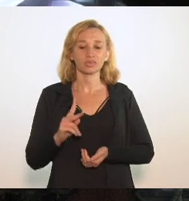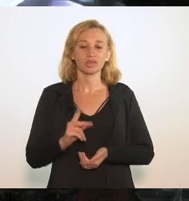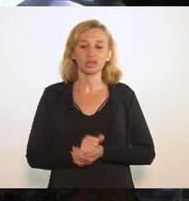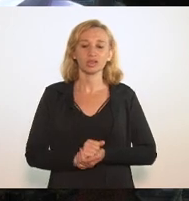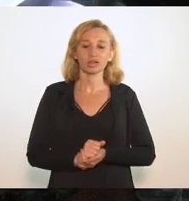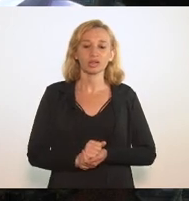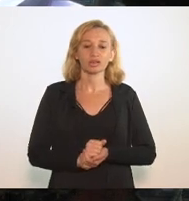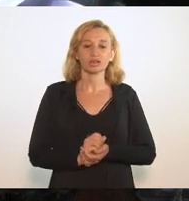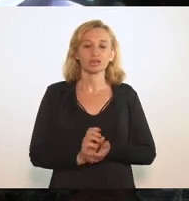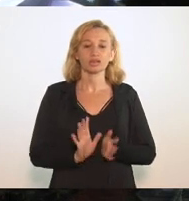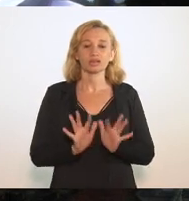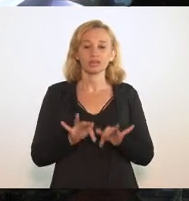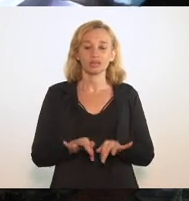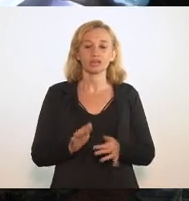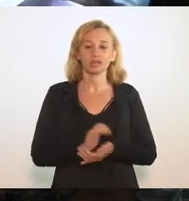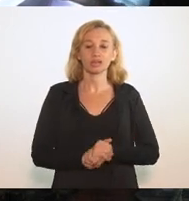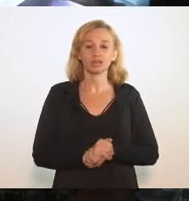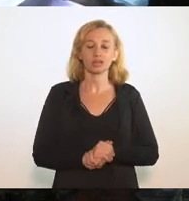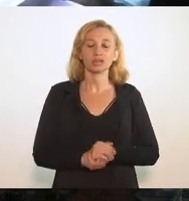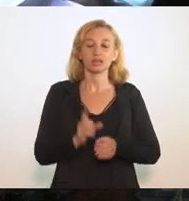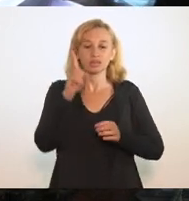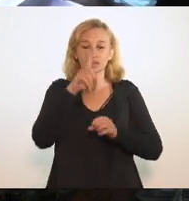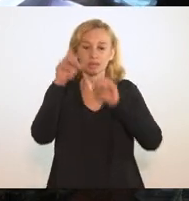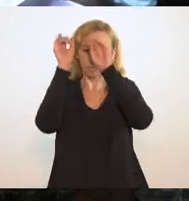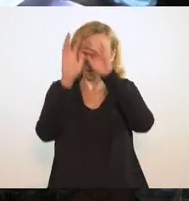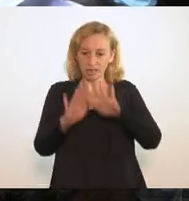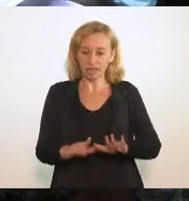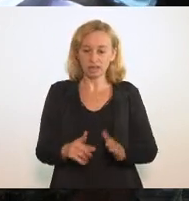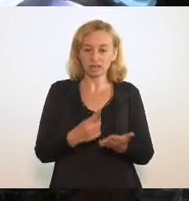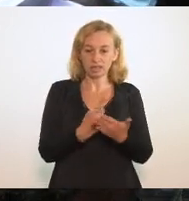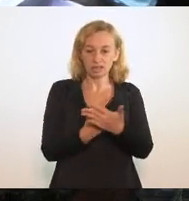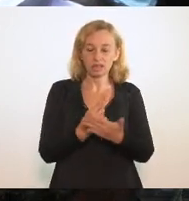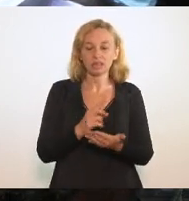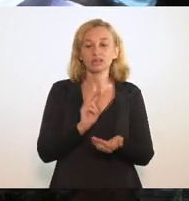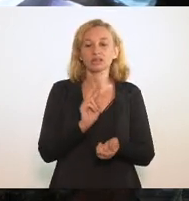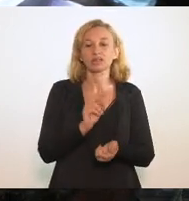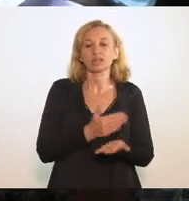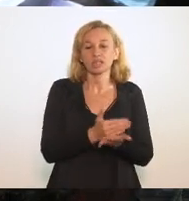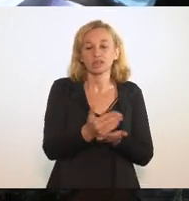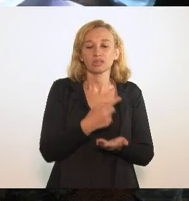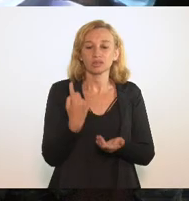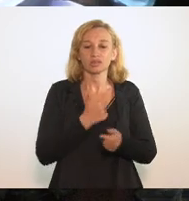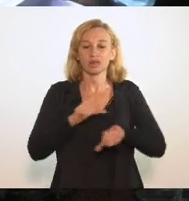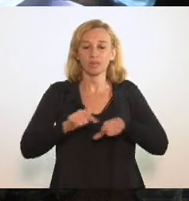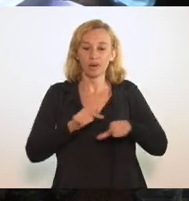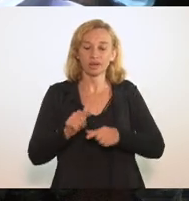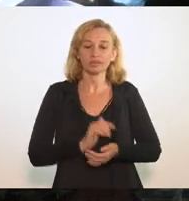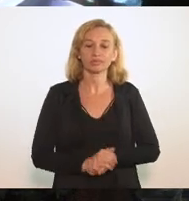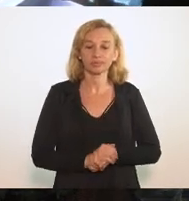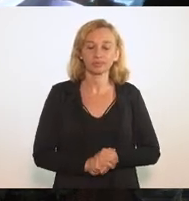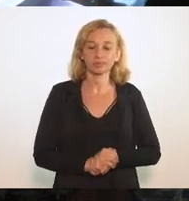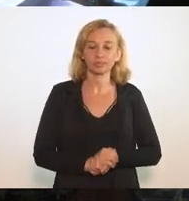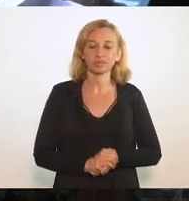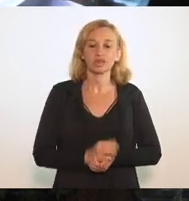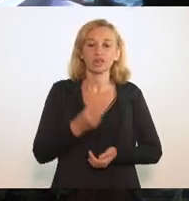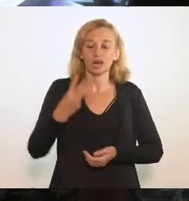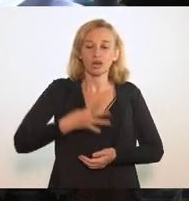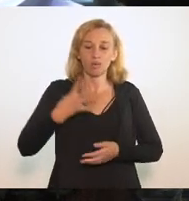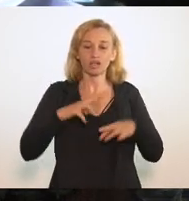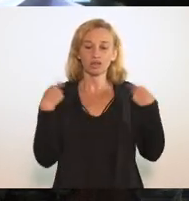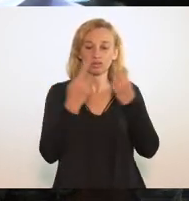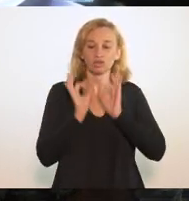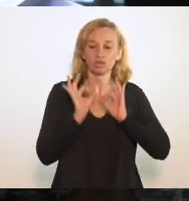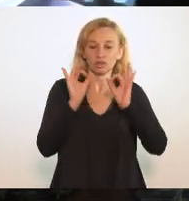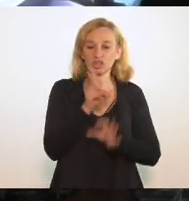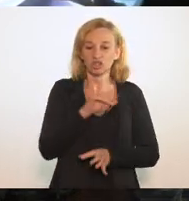mesma está encerrada. Havendo número legal sobre a proteção de Deus, iniciamos os nossos trabalhos. Está aberta a quarta sessão extraordinária do dia 9